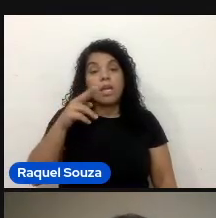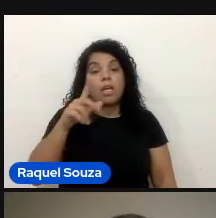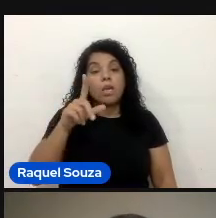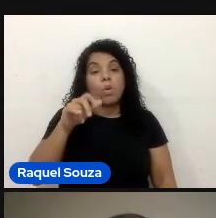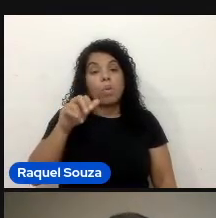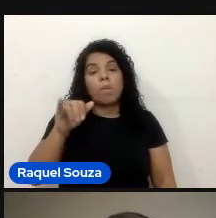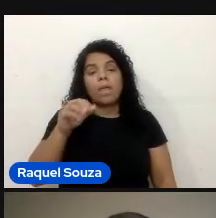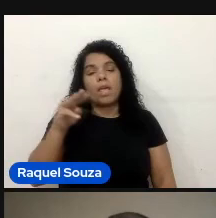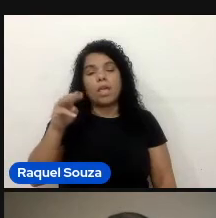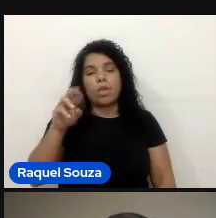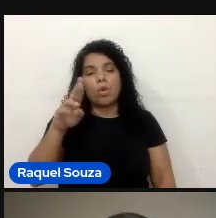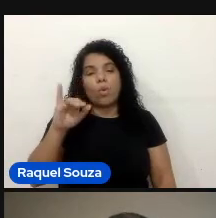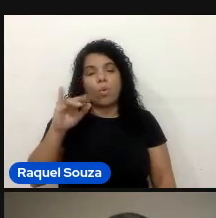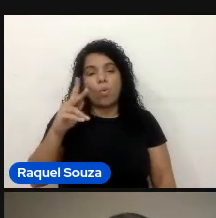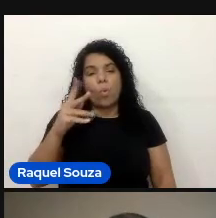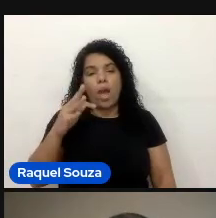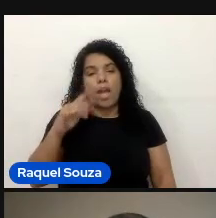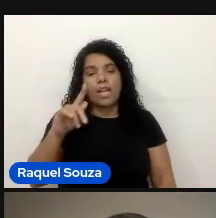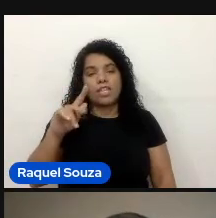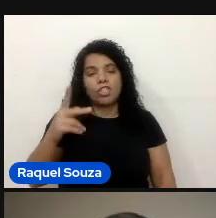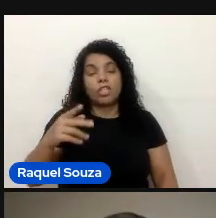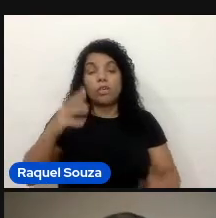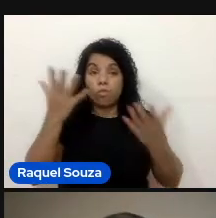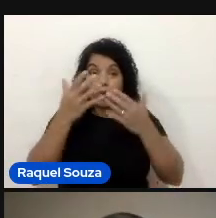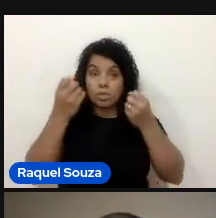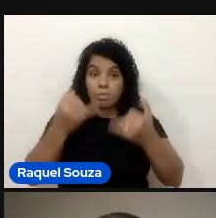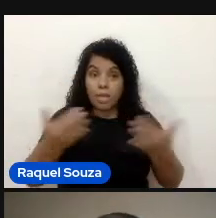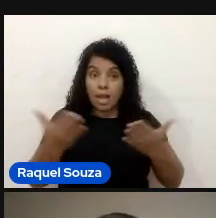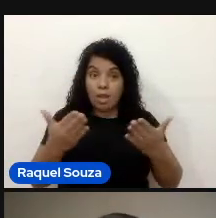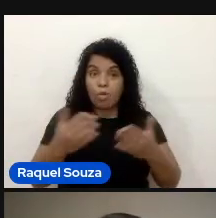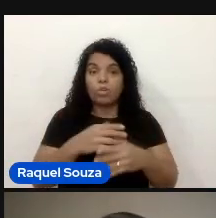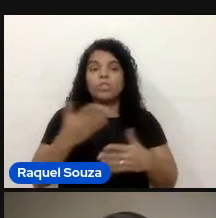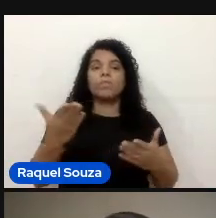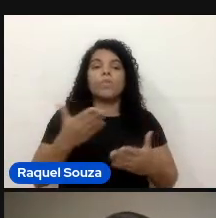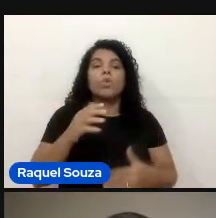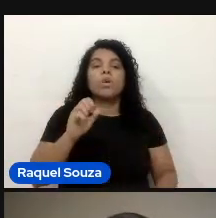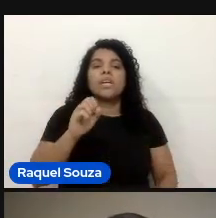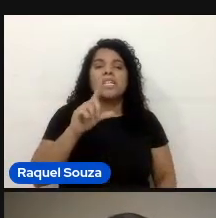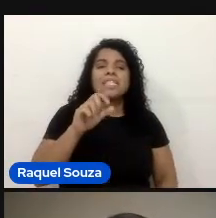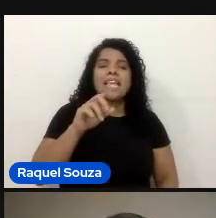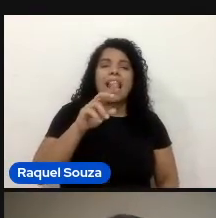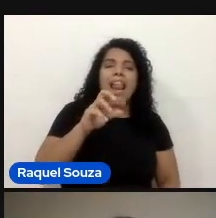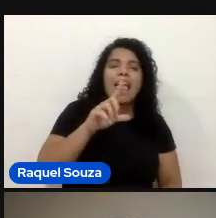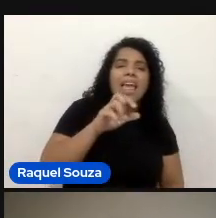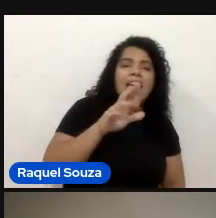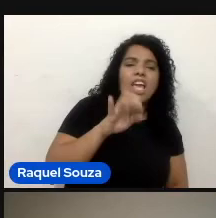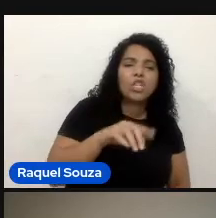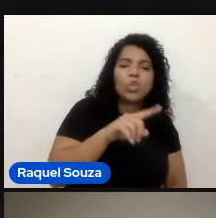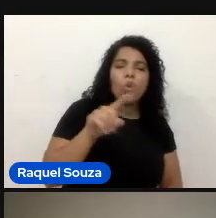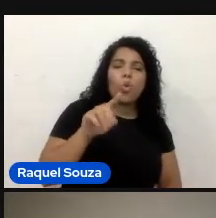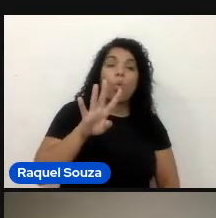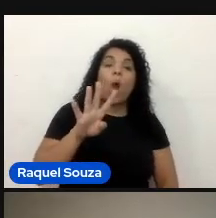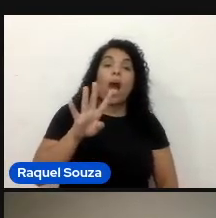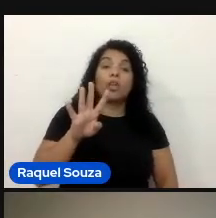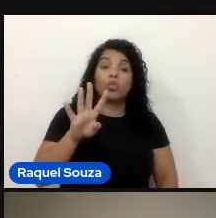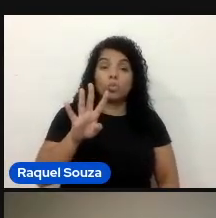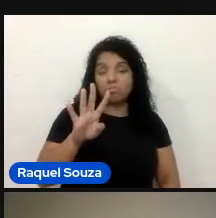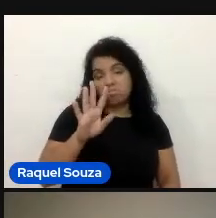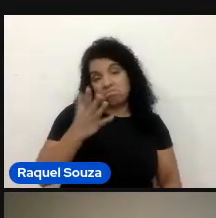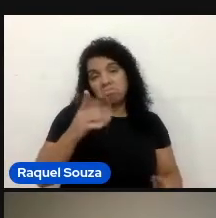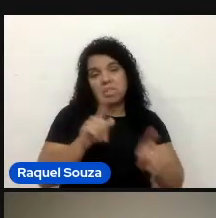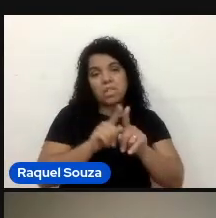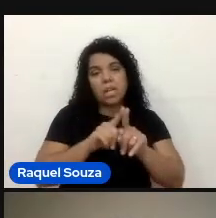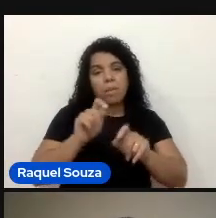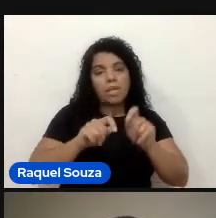o Playwright, que eu vou mencionar agora. Hoje em dia, o Selenium, que eu não cheguei a usar, né? O Selenium 4 também suporta o CDP,